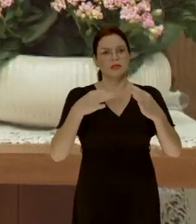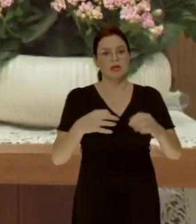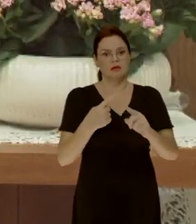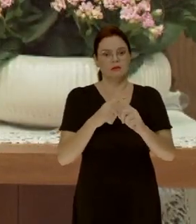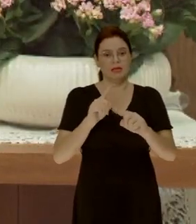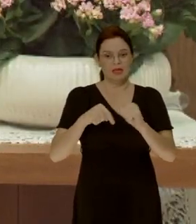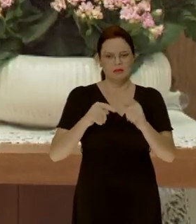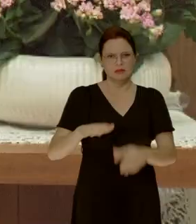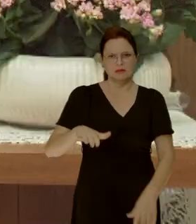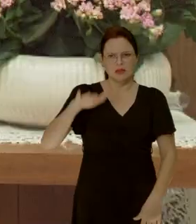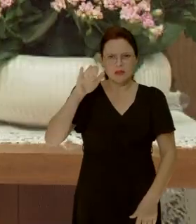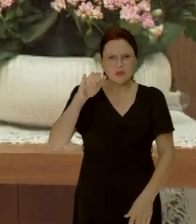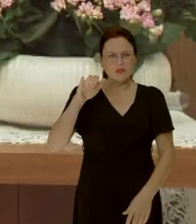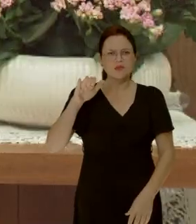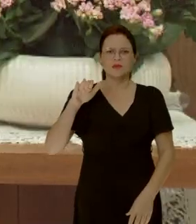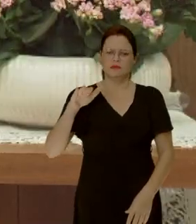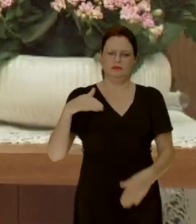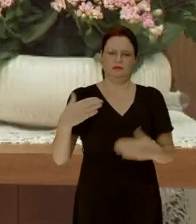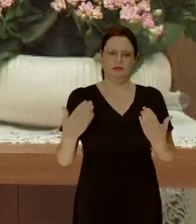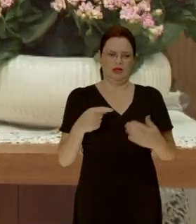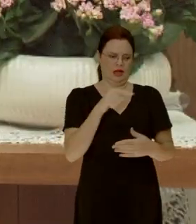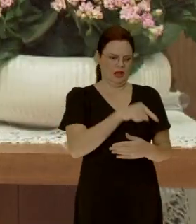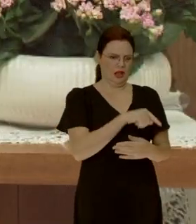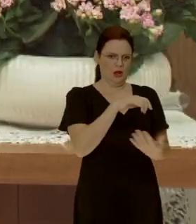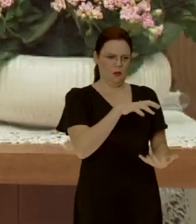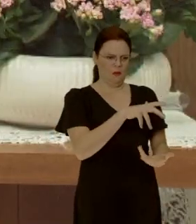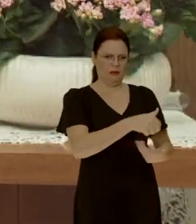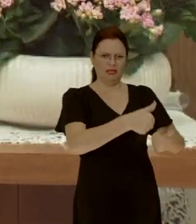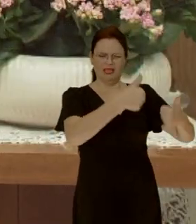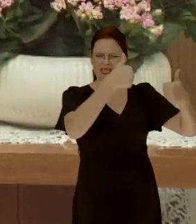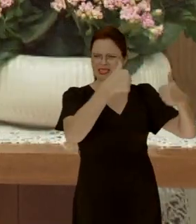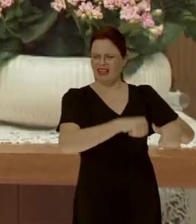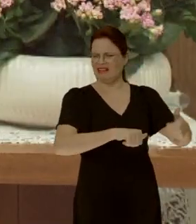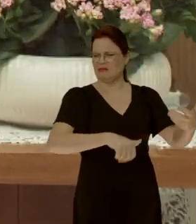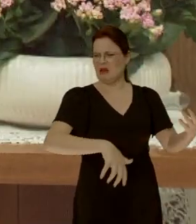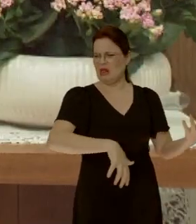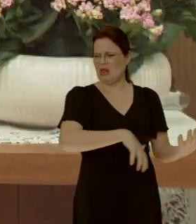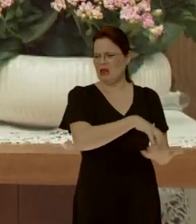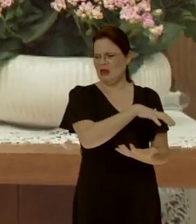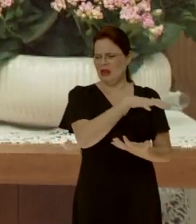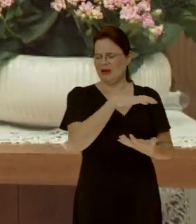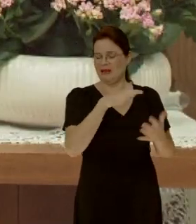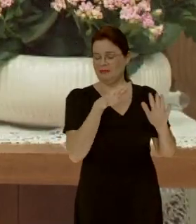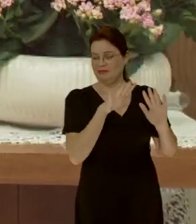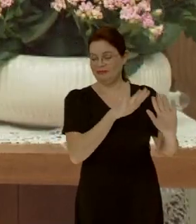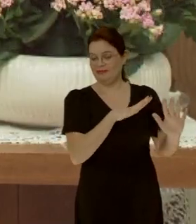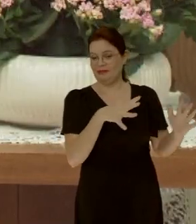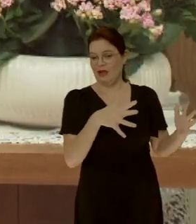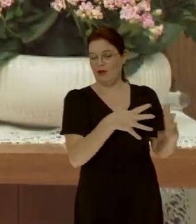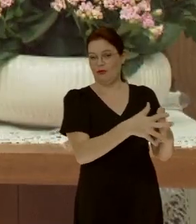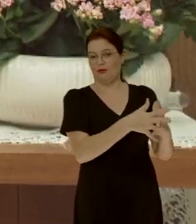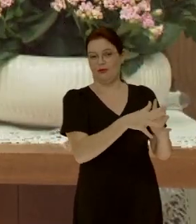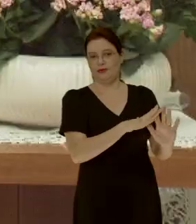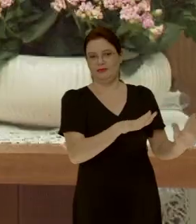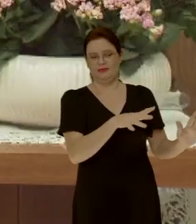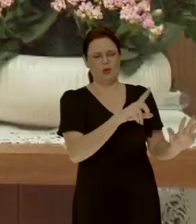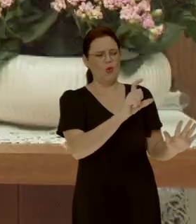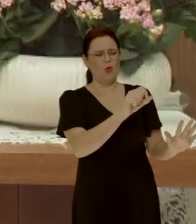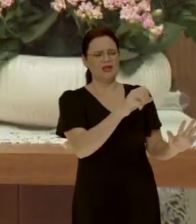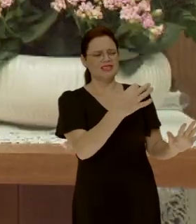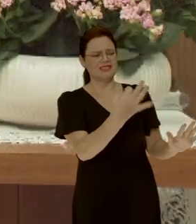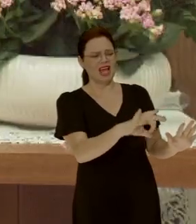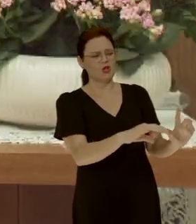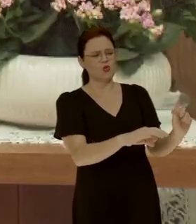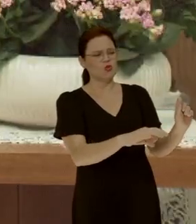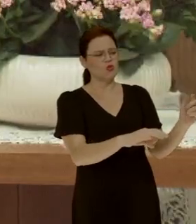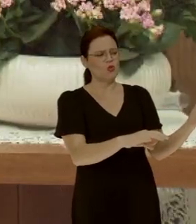ponto, o mundo está na pior confusão, como já está aí. Ninguém sabe o que é certo, o que é